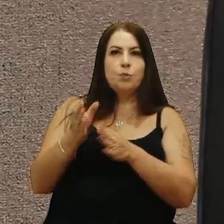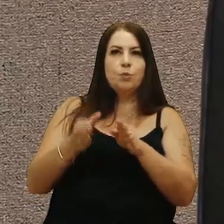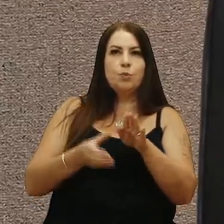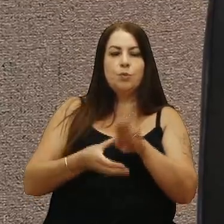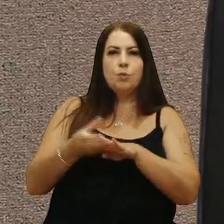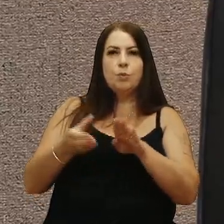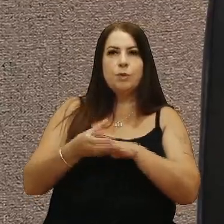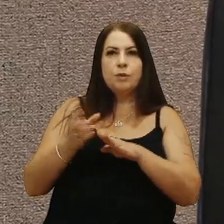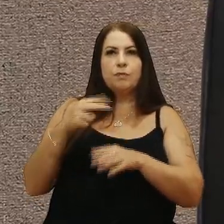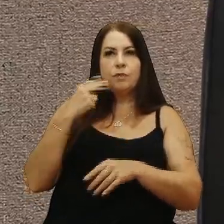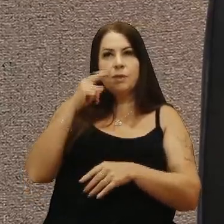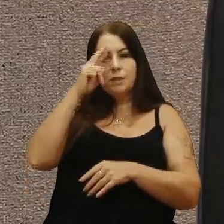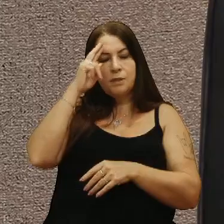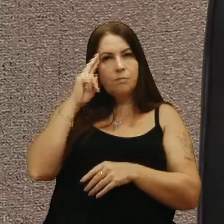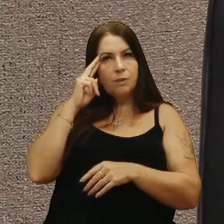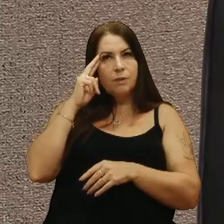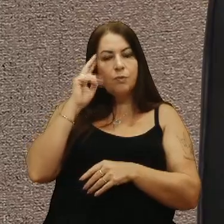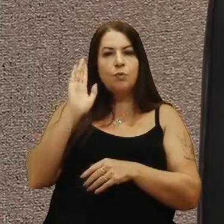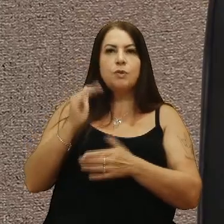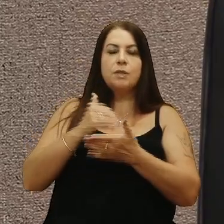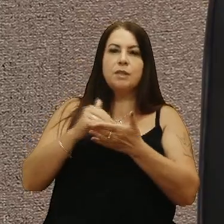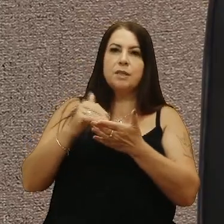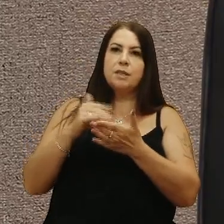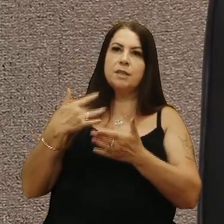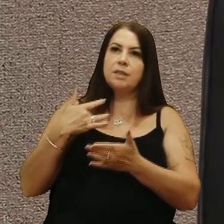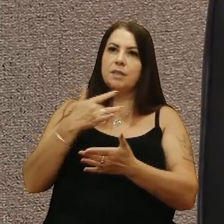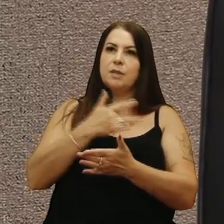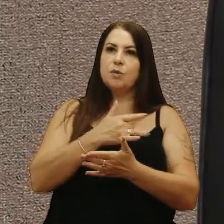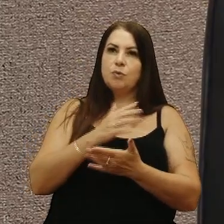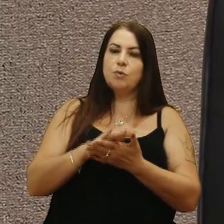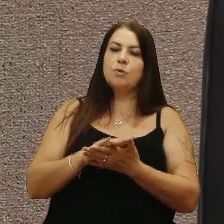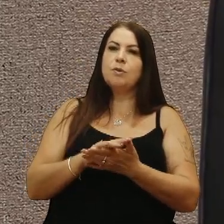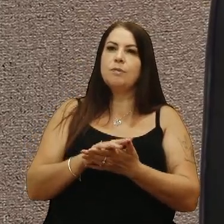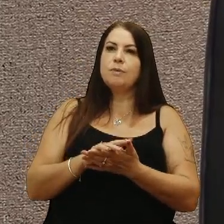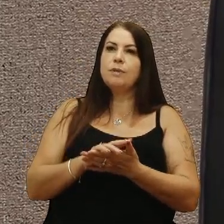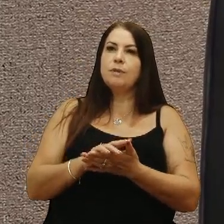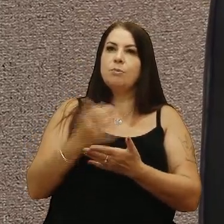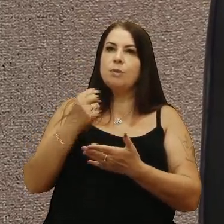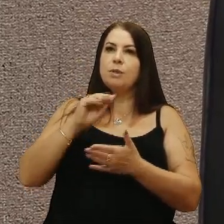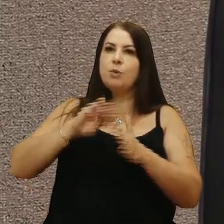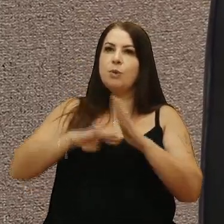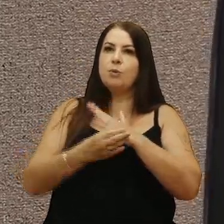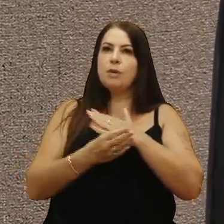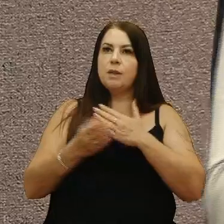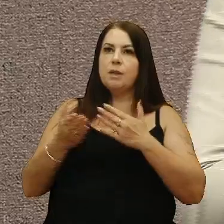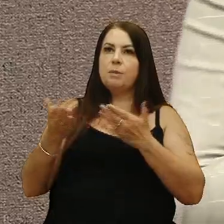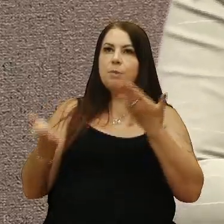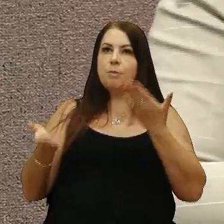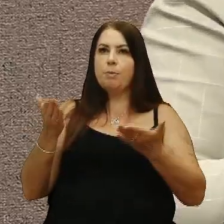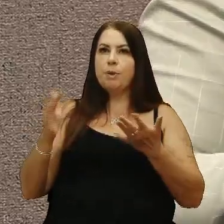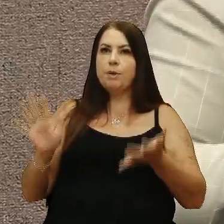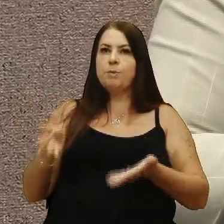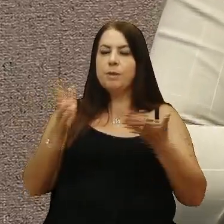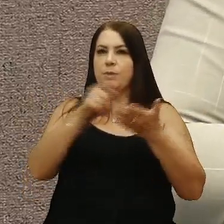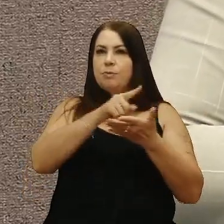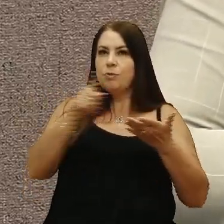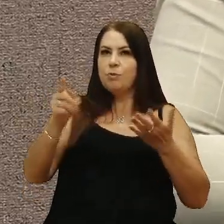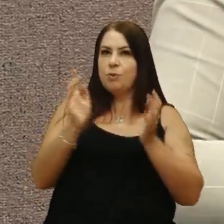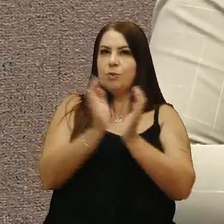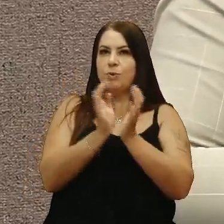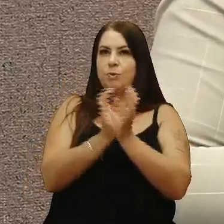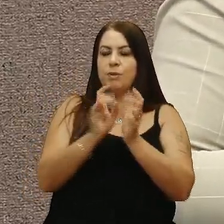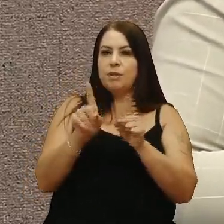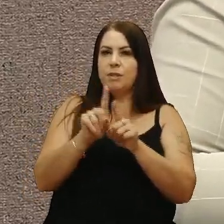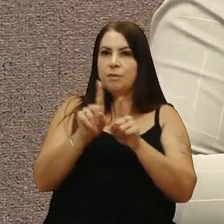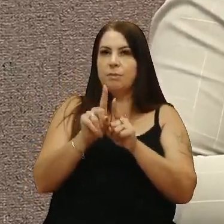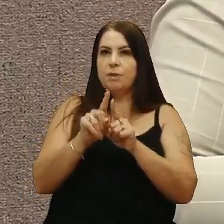do vereador Rafael Bueno, hoje secretário de Saúde, né? Então, eu preciso readequar o meu peso aí, já deixo um incentivo aos colegas que querem